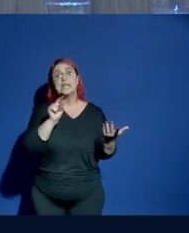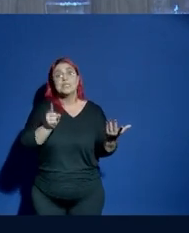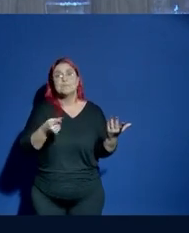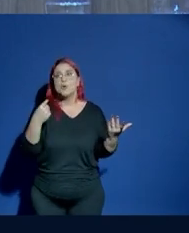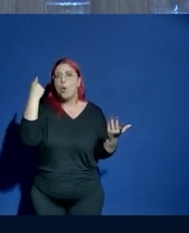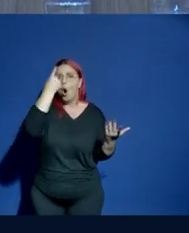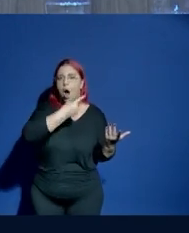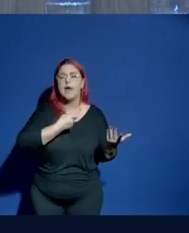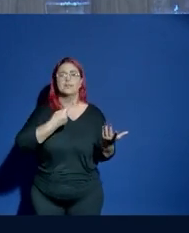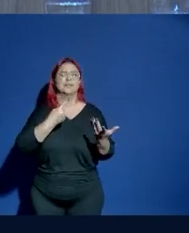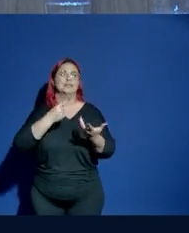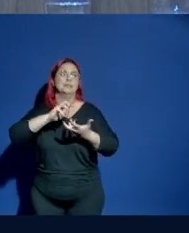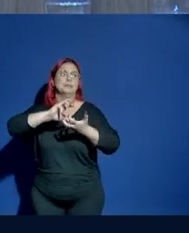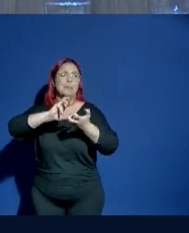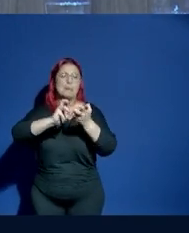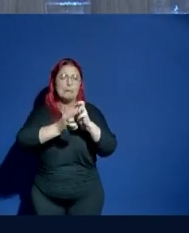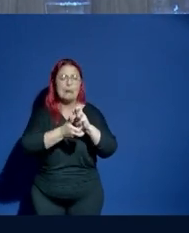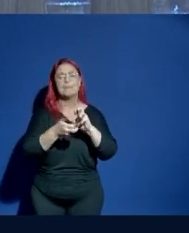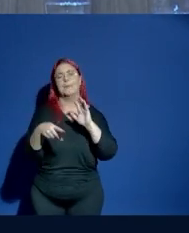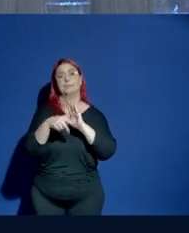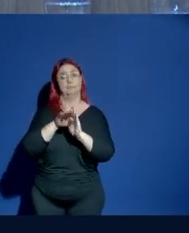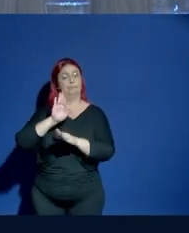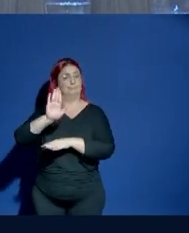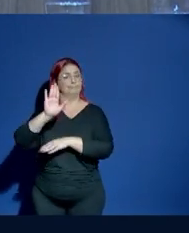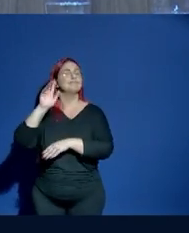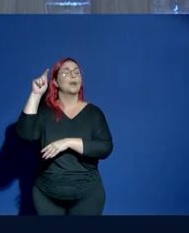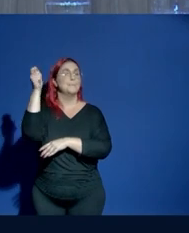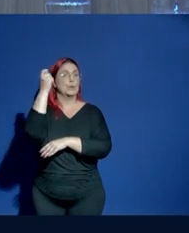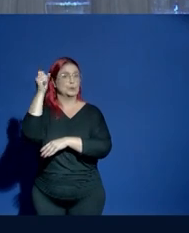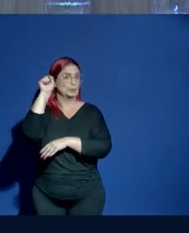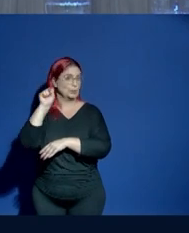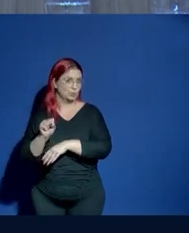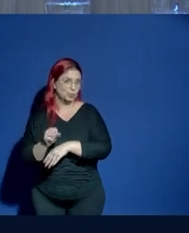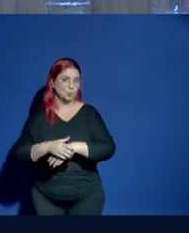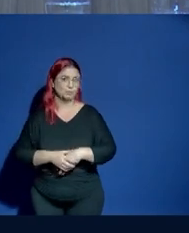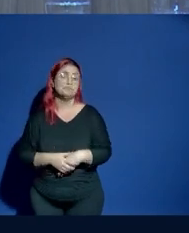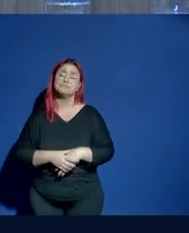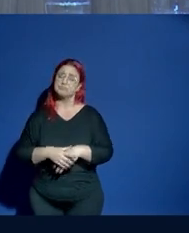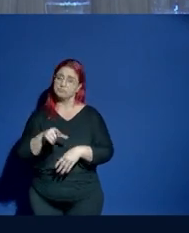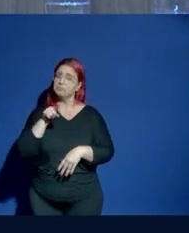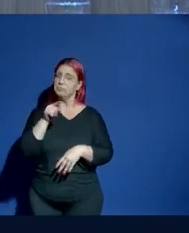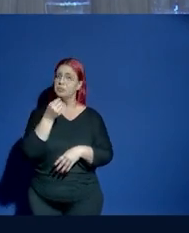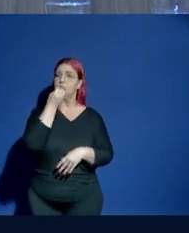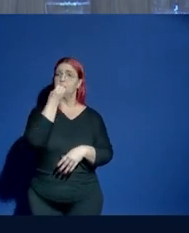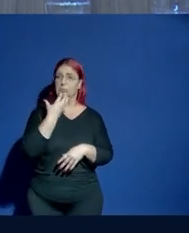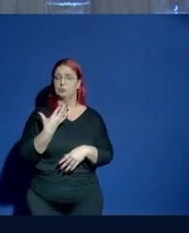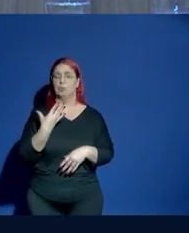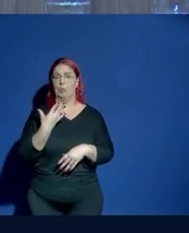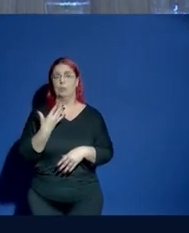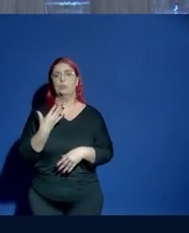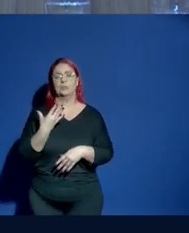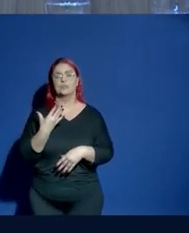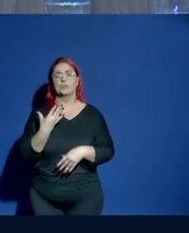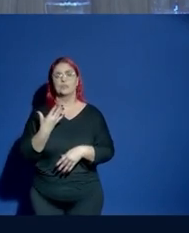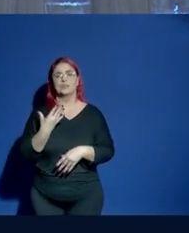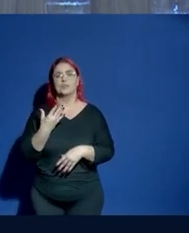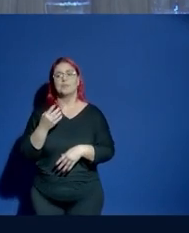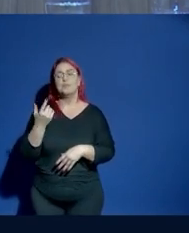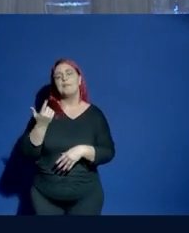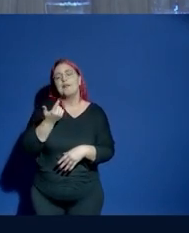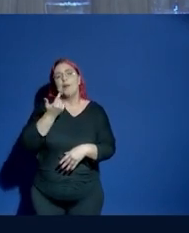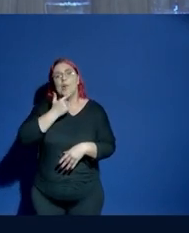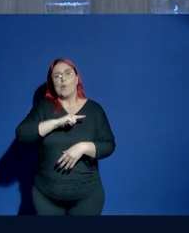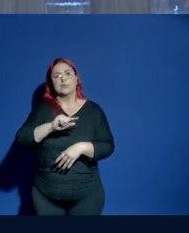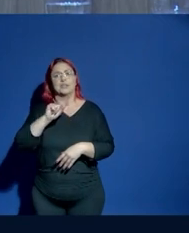moagem no Mato Grosso do Sul e isso é muito conveniente para dar para dar